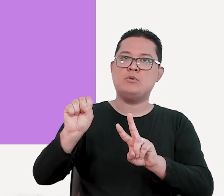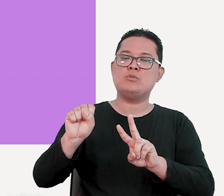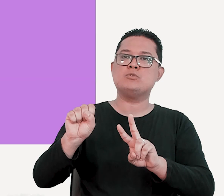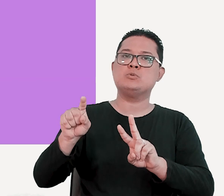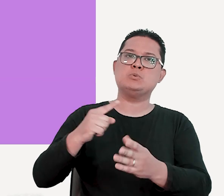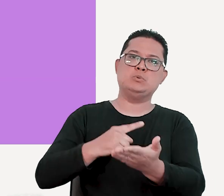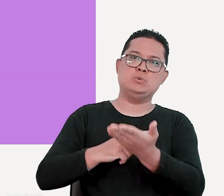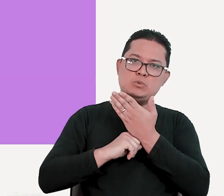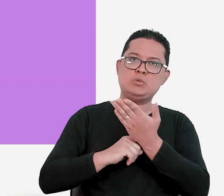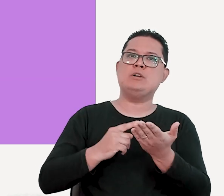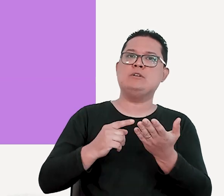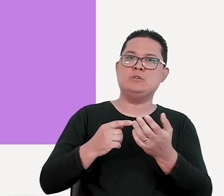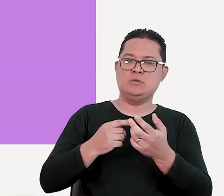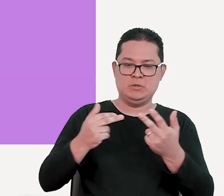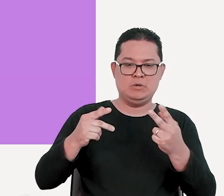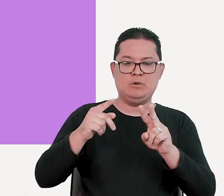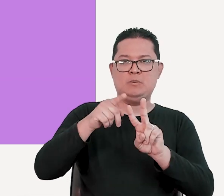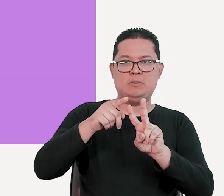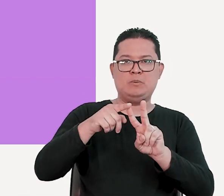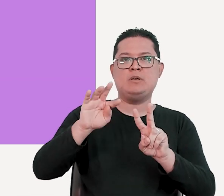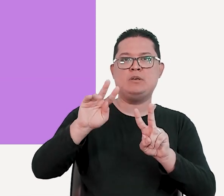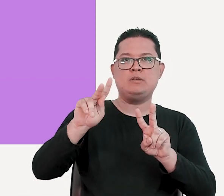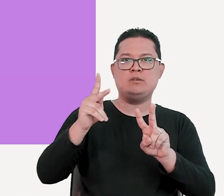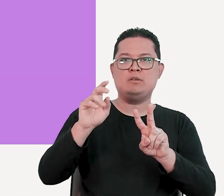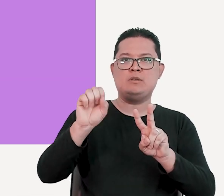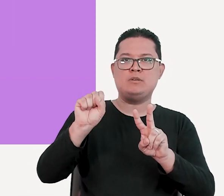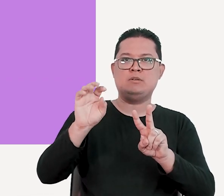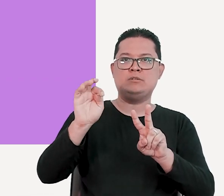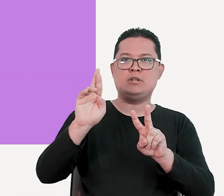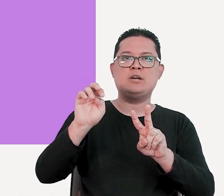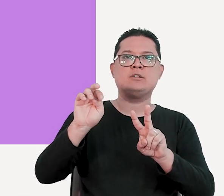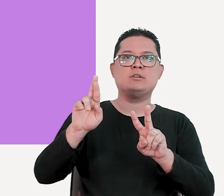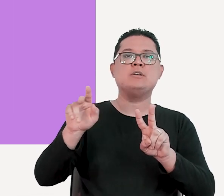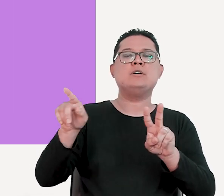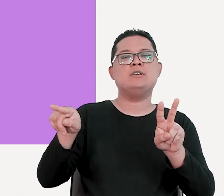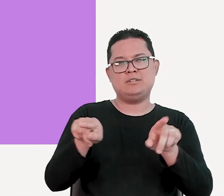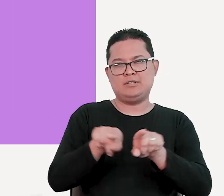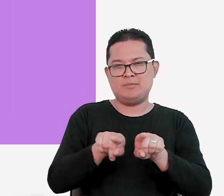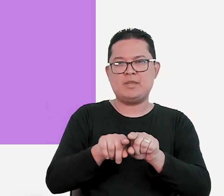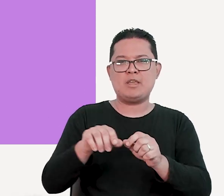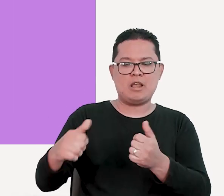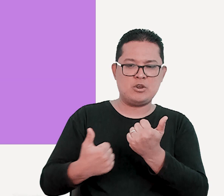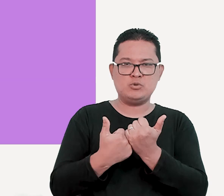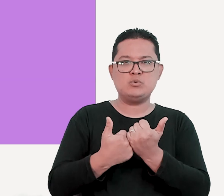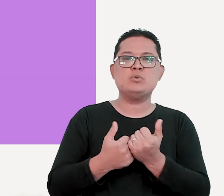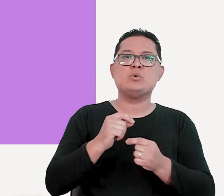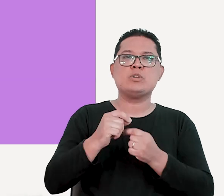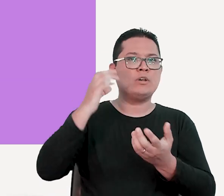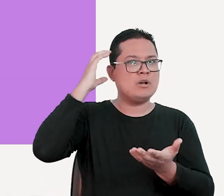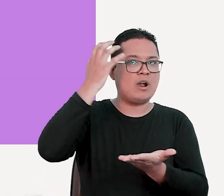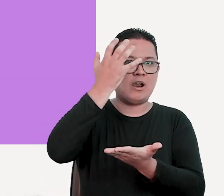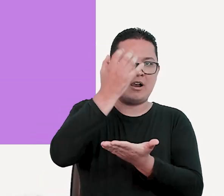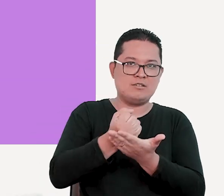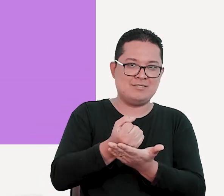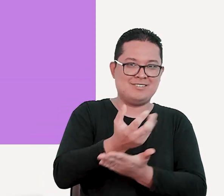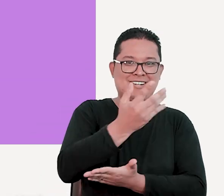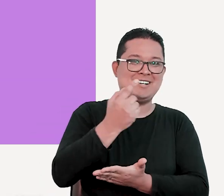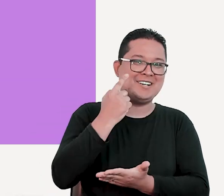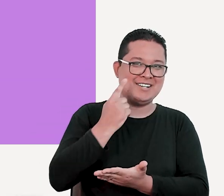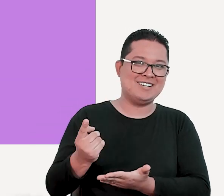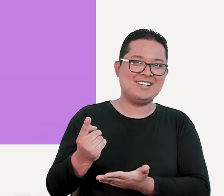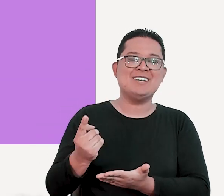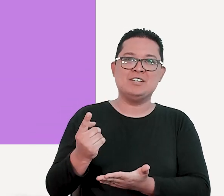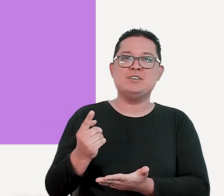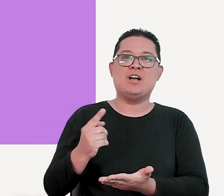The Starter e também o X-Writing Cast, que está com a gente aqui nesse aniversário